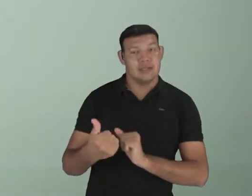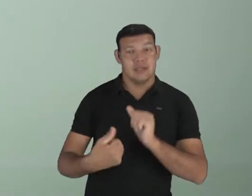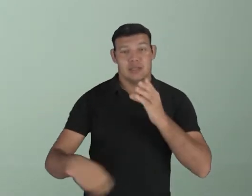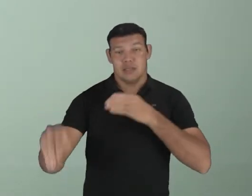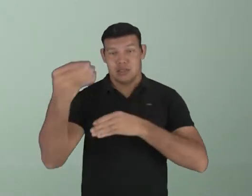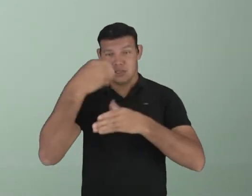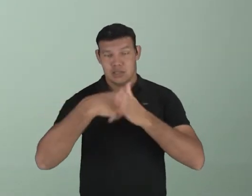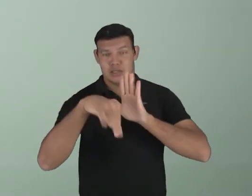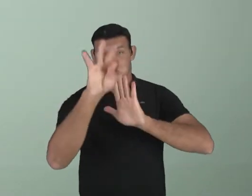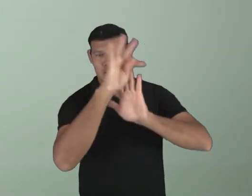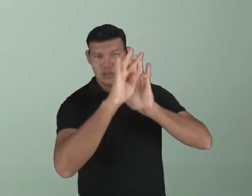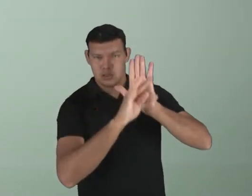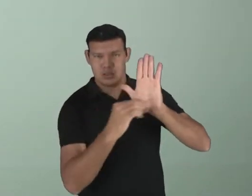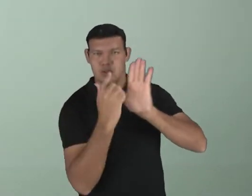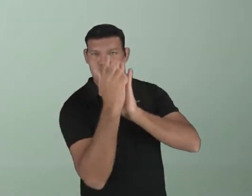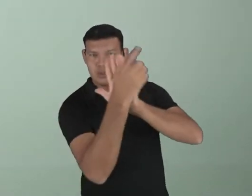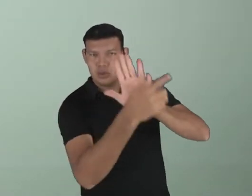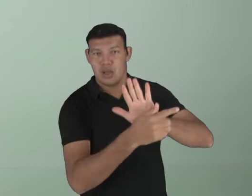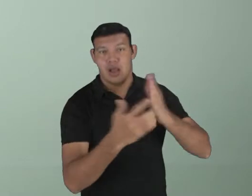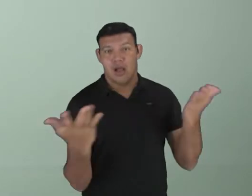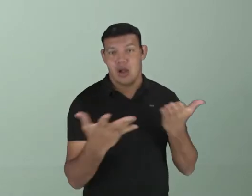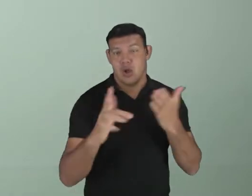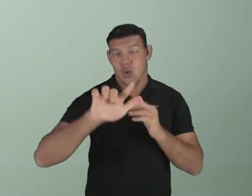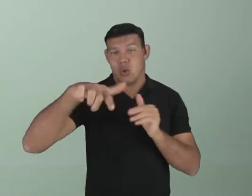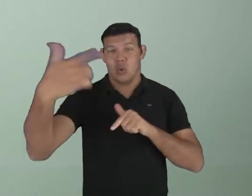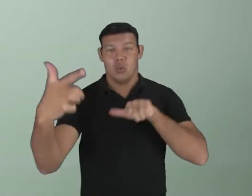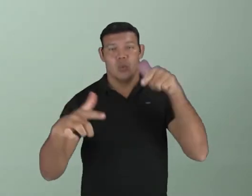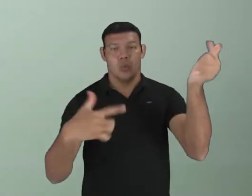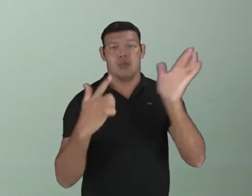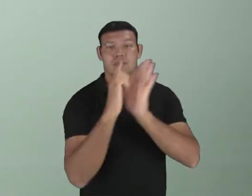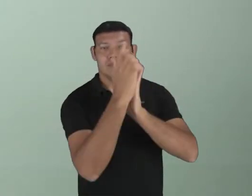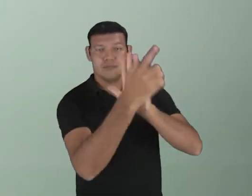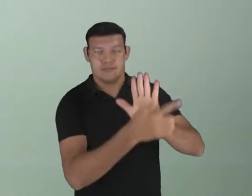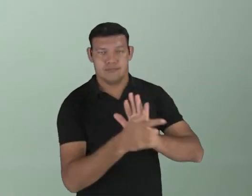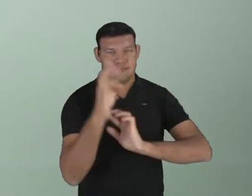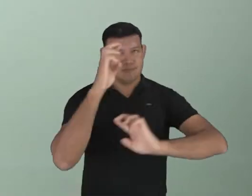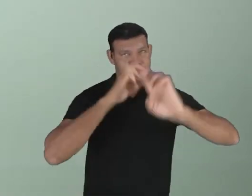textual. Agora nós vamos ver outro gênero textual. Observe.